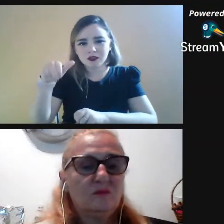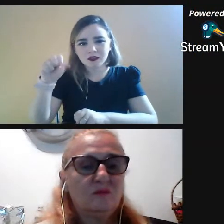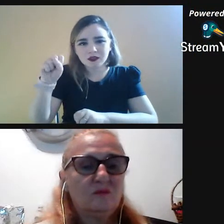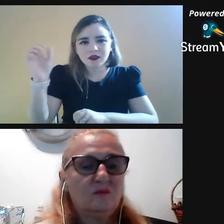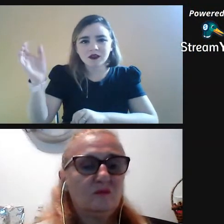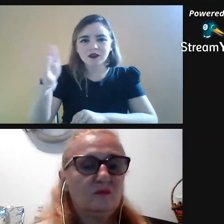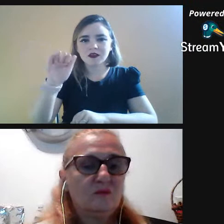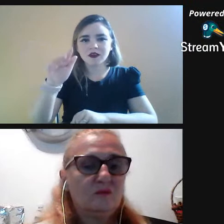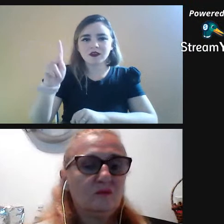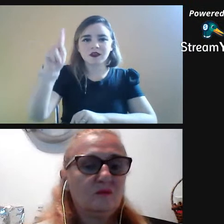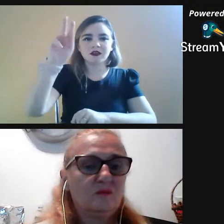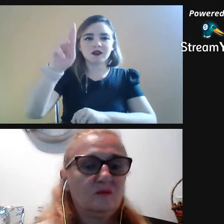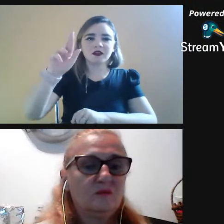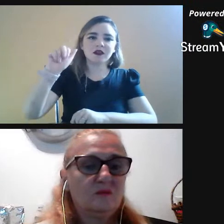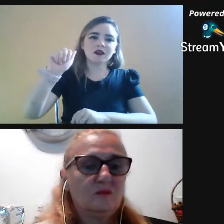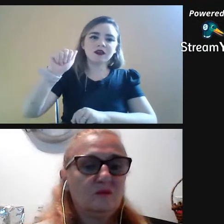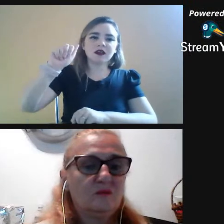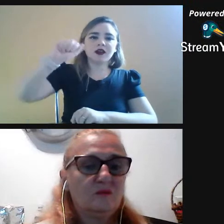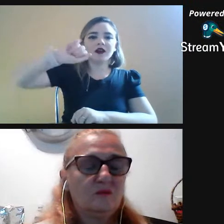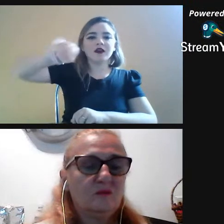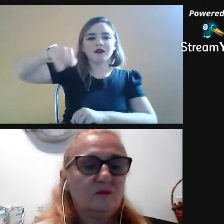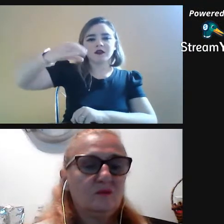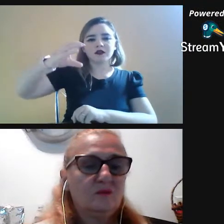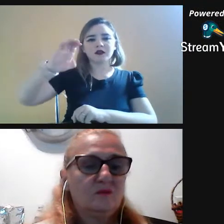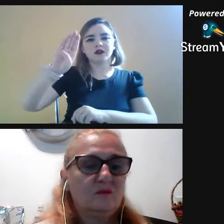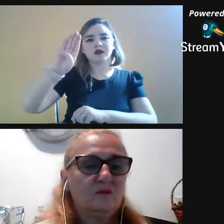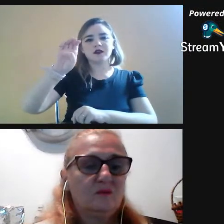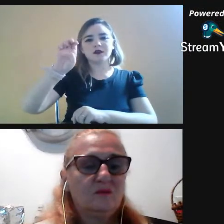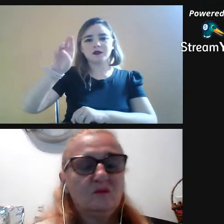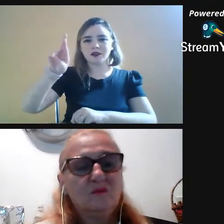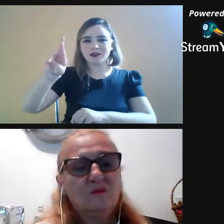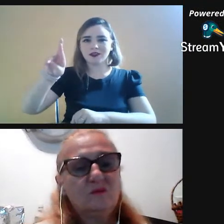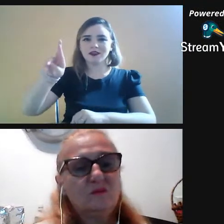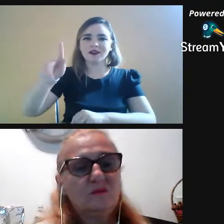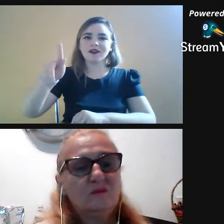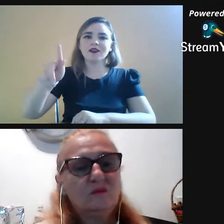árvores que passavam por queimadas, né?